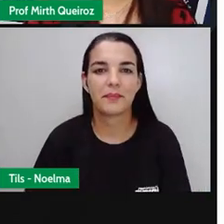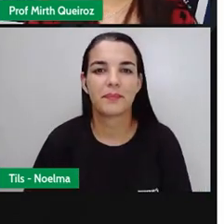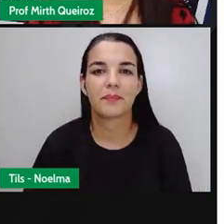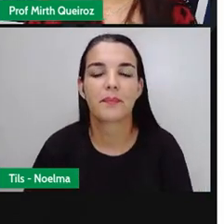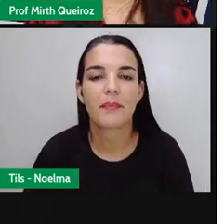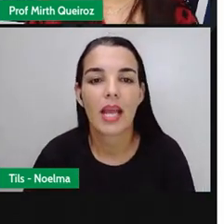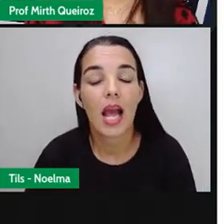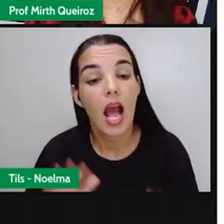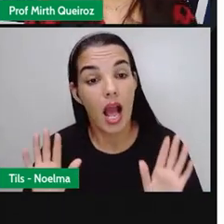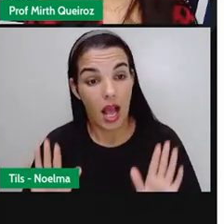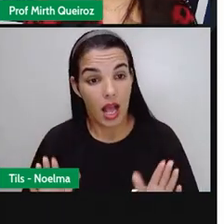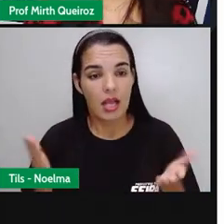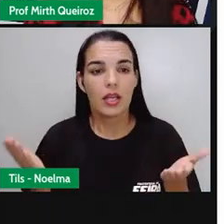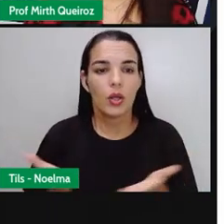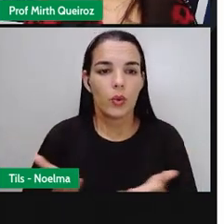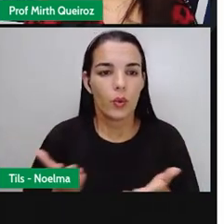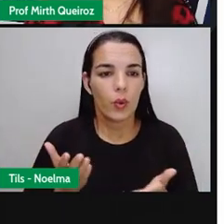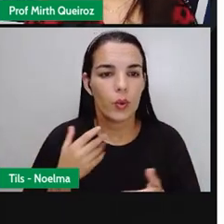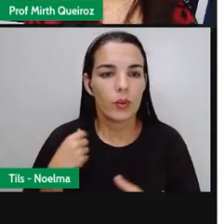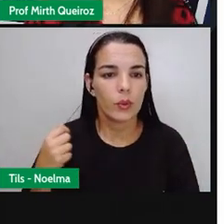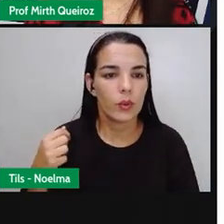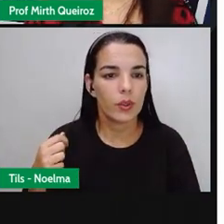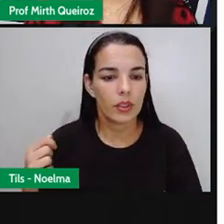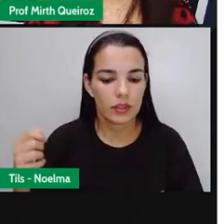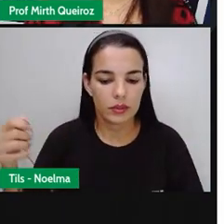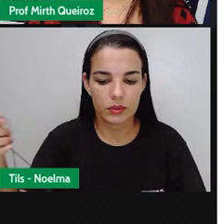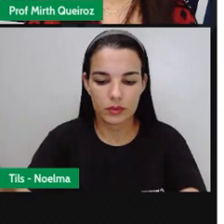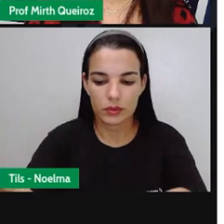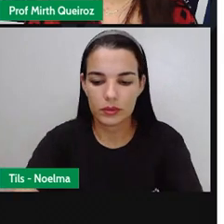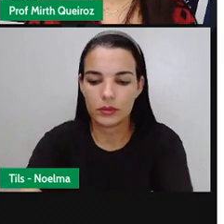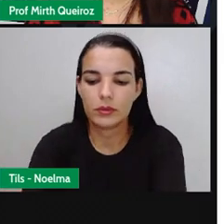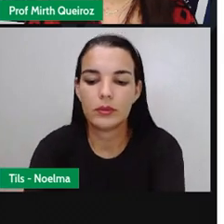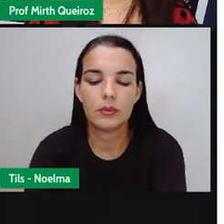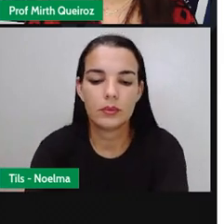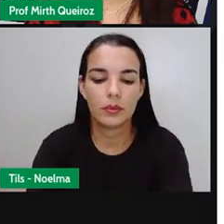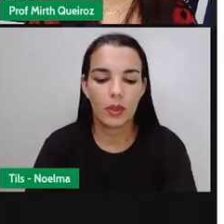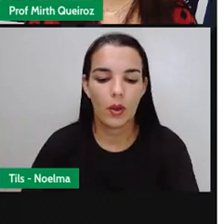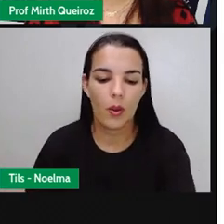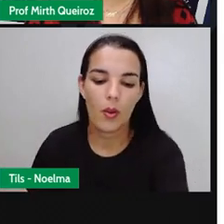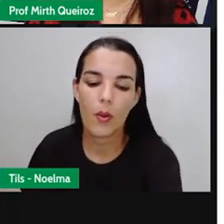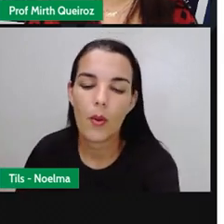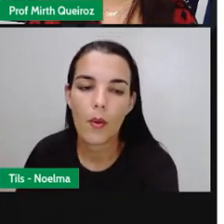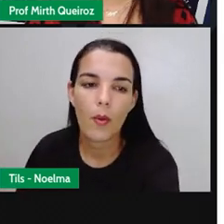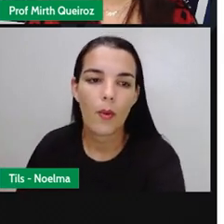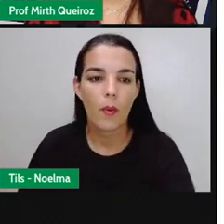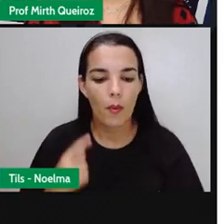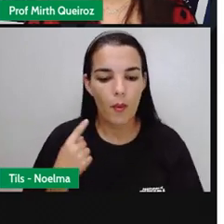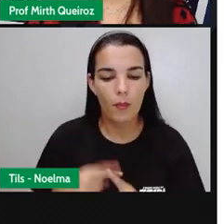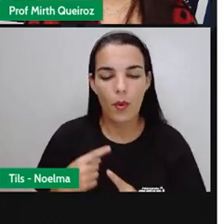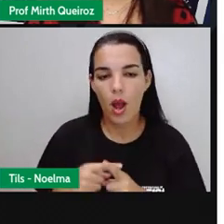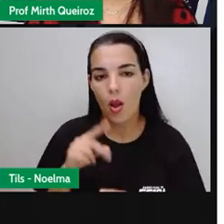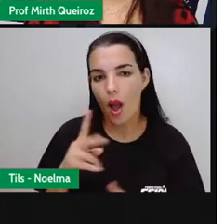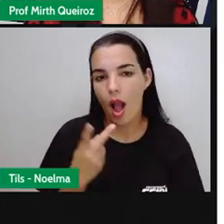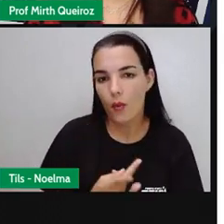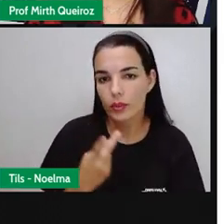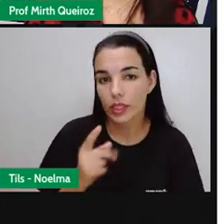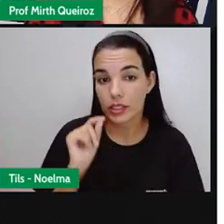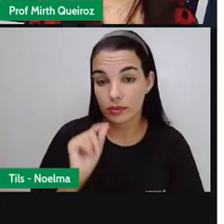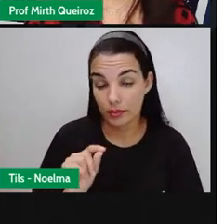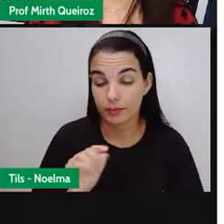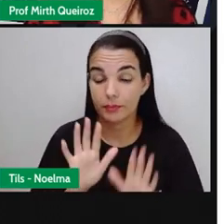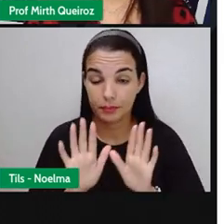Já os fenômenos químicos, né? Nos fenômenos químicos, a composição da matéria passa por mudanças. Ou seja,